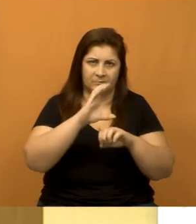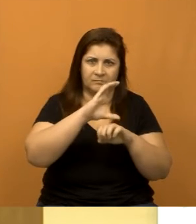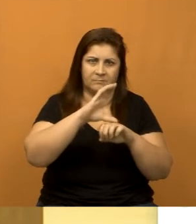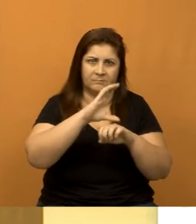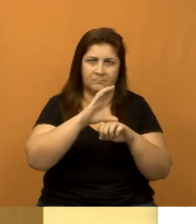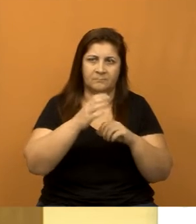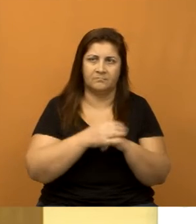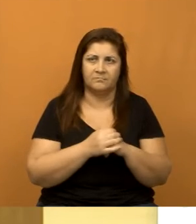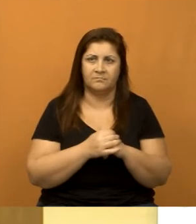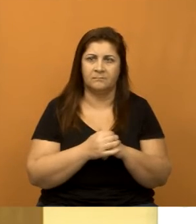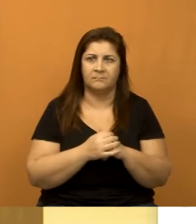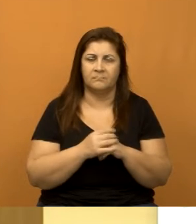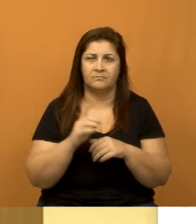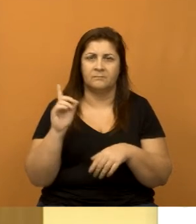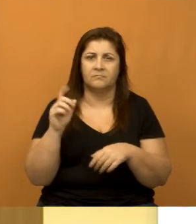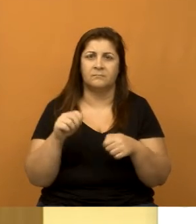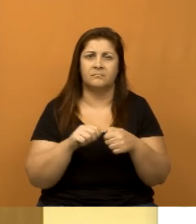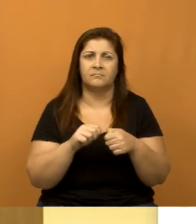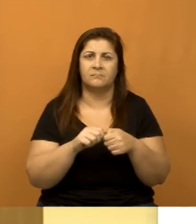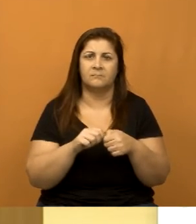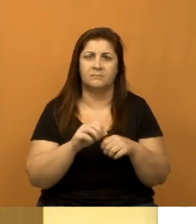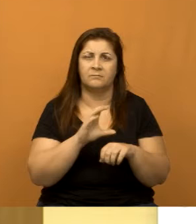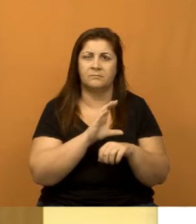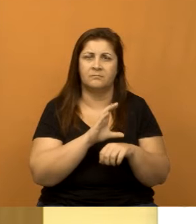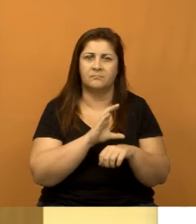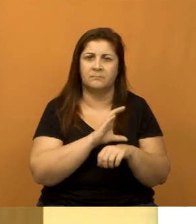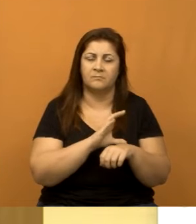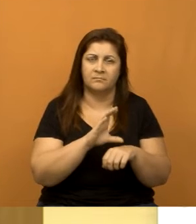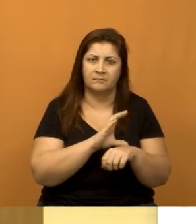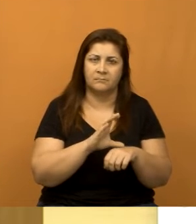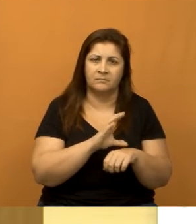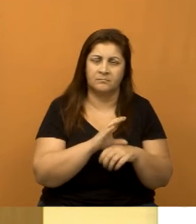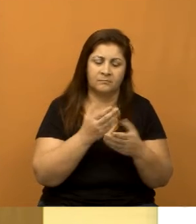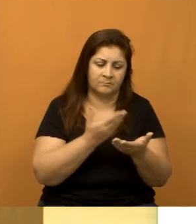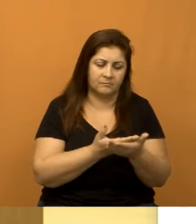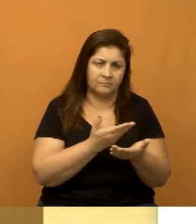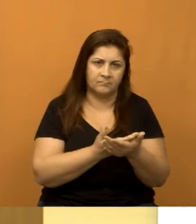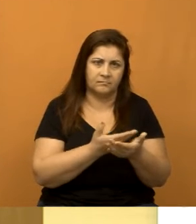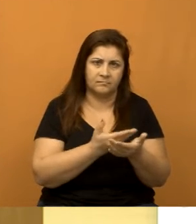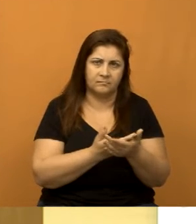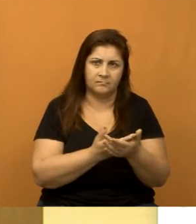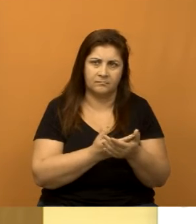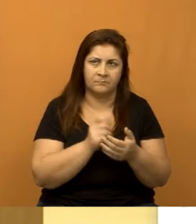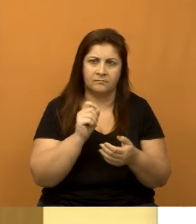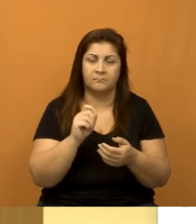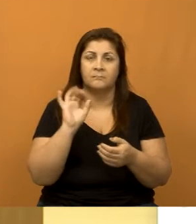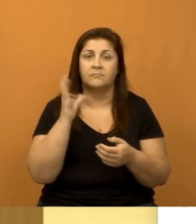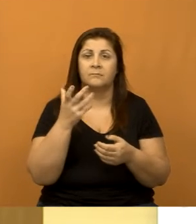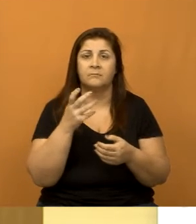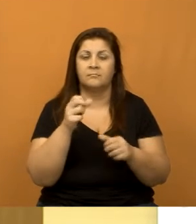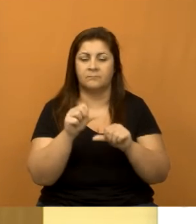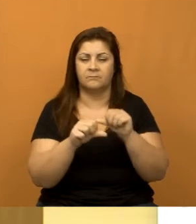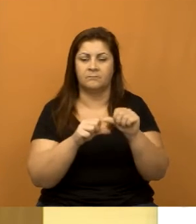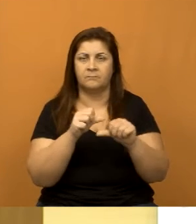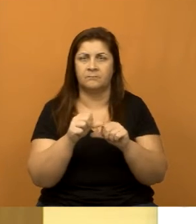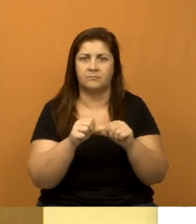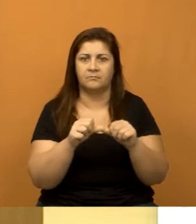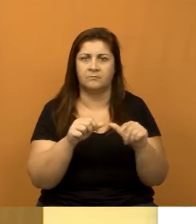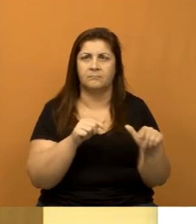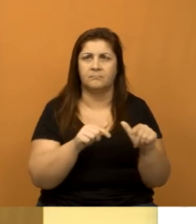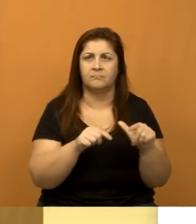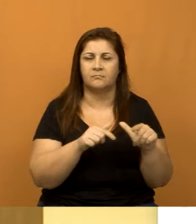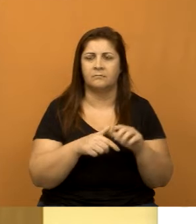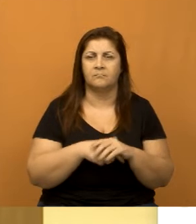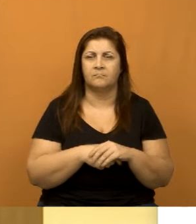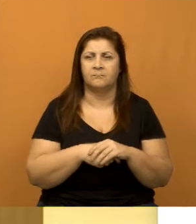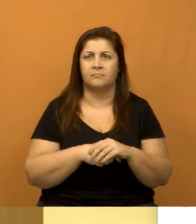um curso universitário, uma pós-graduação, só estudando os efeitos da reforma trabalhista em São Paulo. E